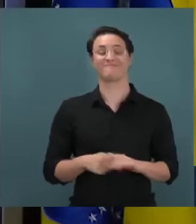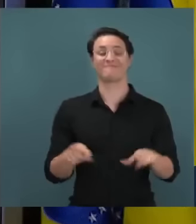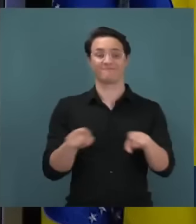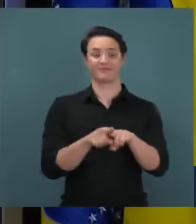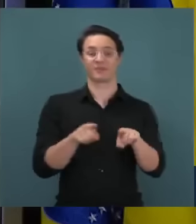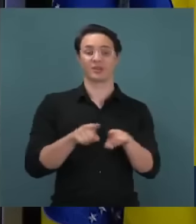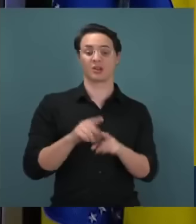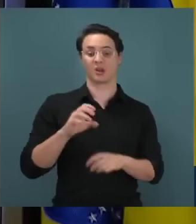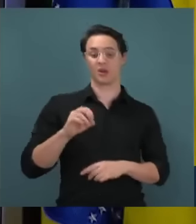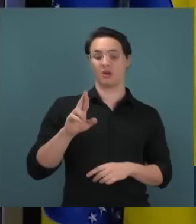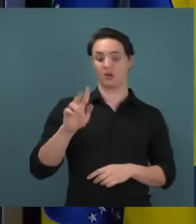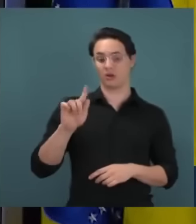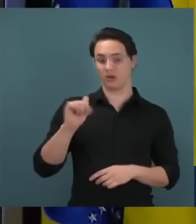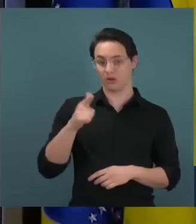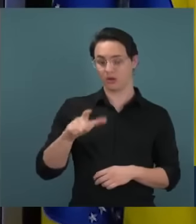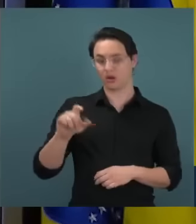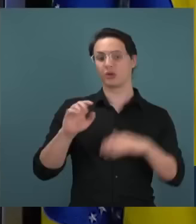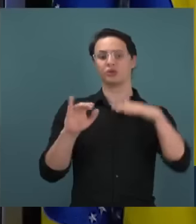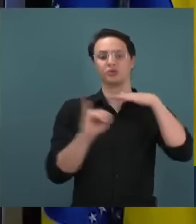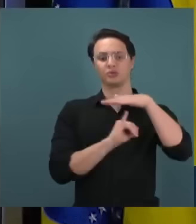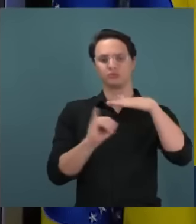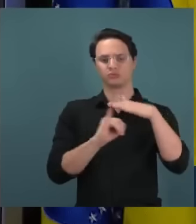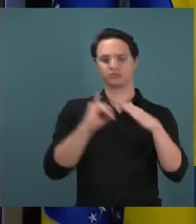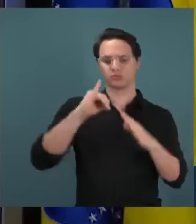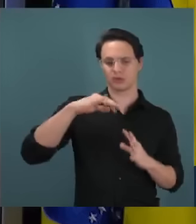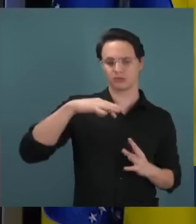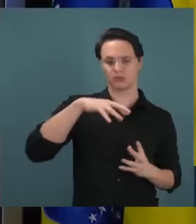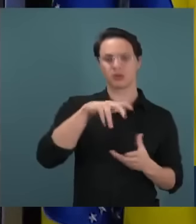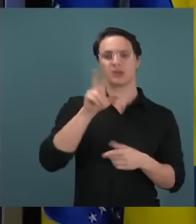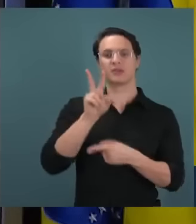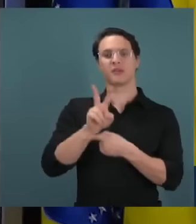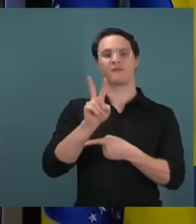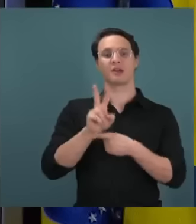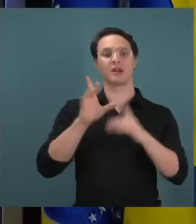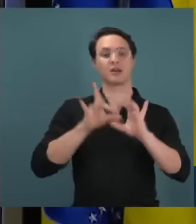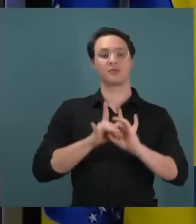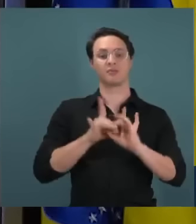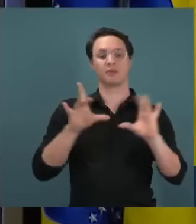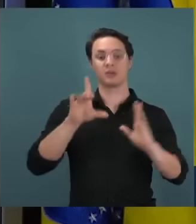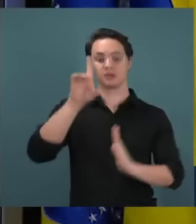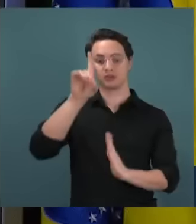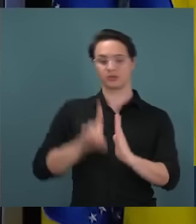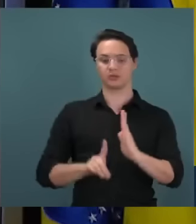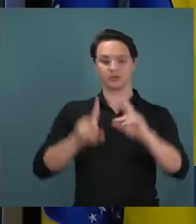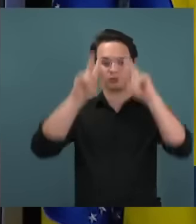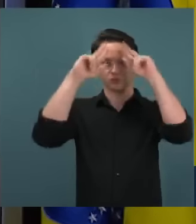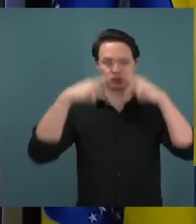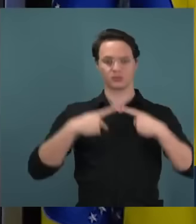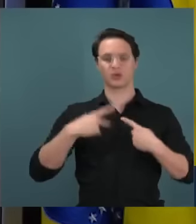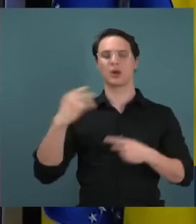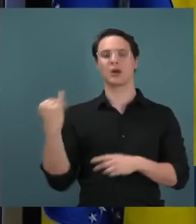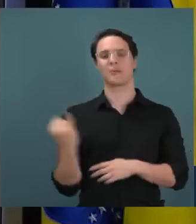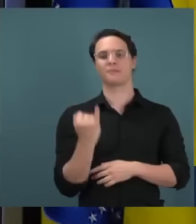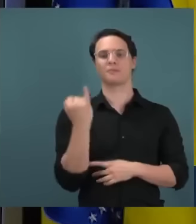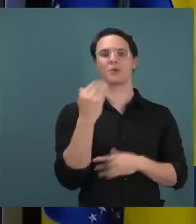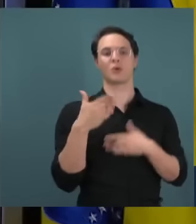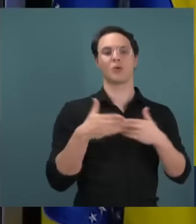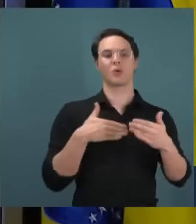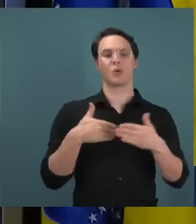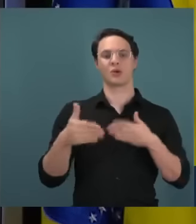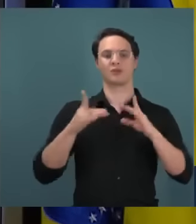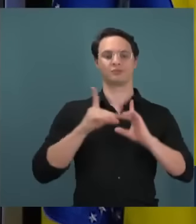e instituições internacionais que defendem a liberdade, os direitos humanos essenciais em qualquer